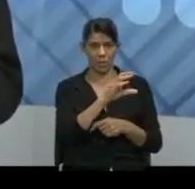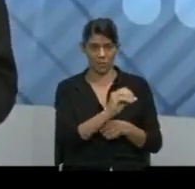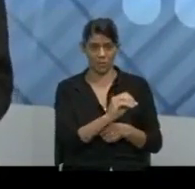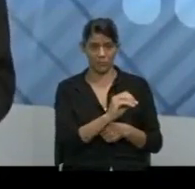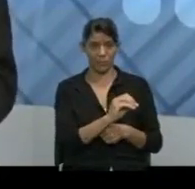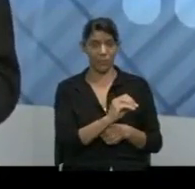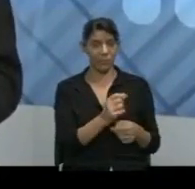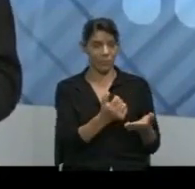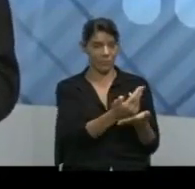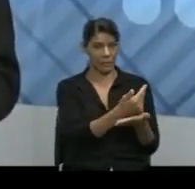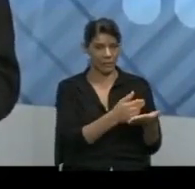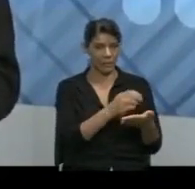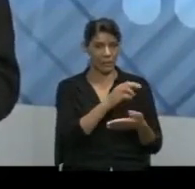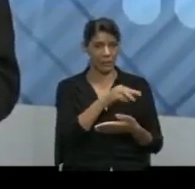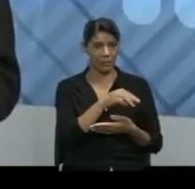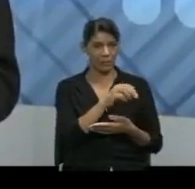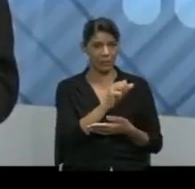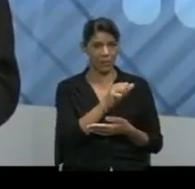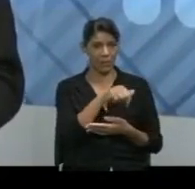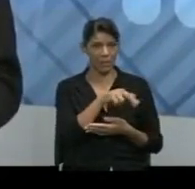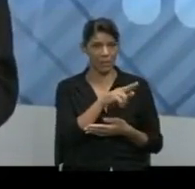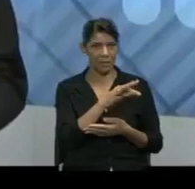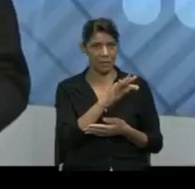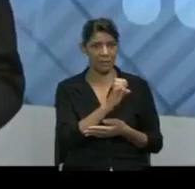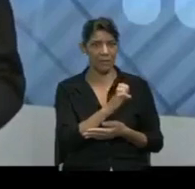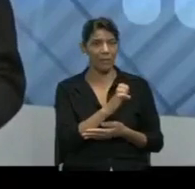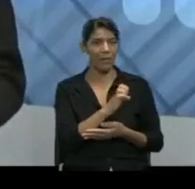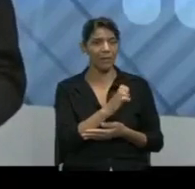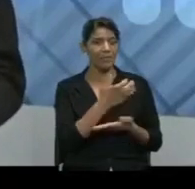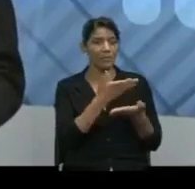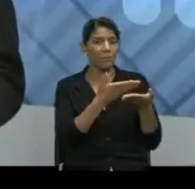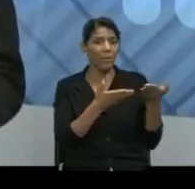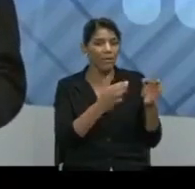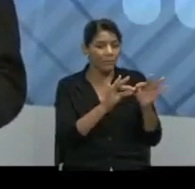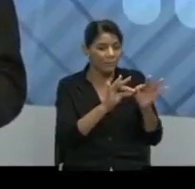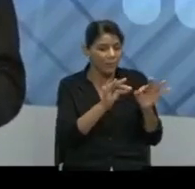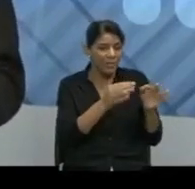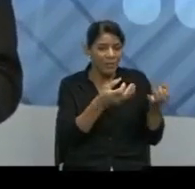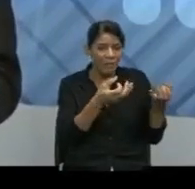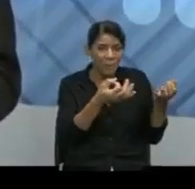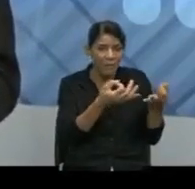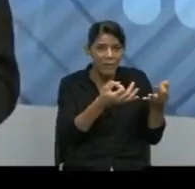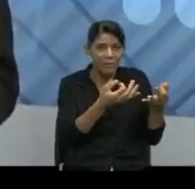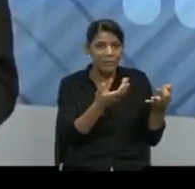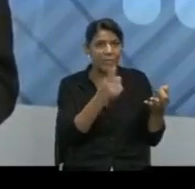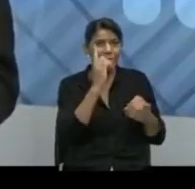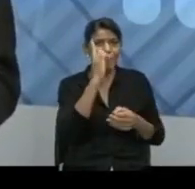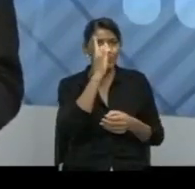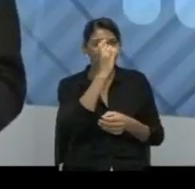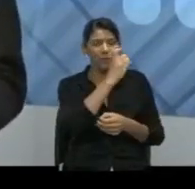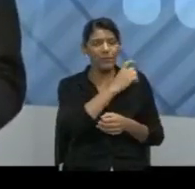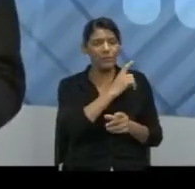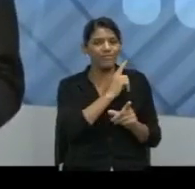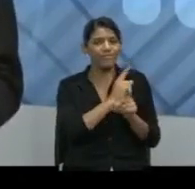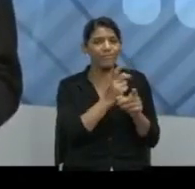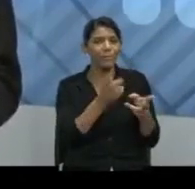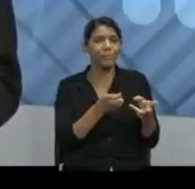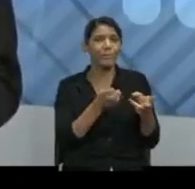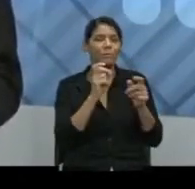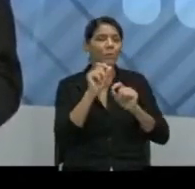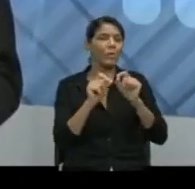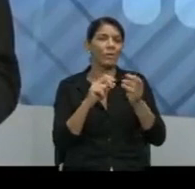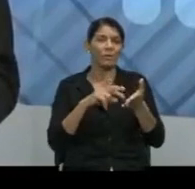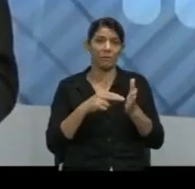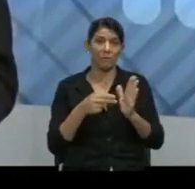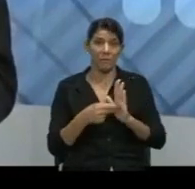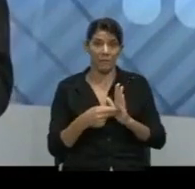nossa maquete, o que vai acontecer? A gente vai perder precisão e vai ficar uma coisa assim difícil de se identificar, tá? Porque